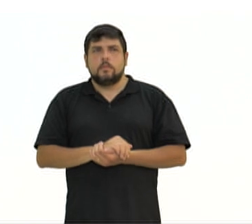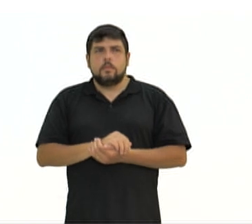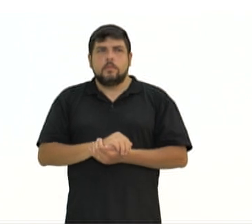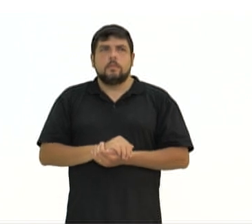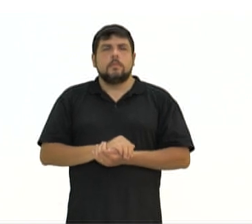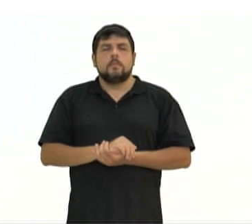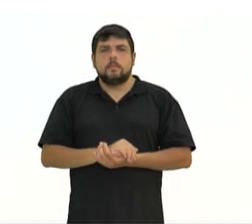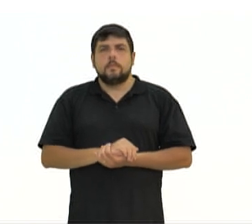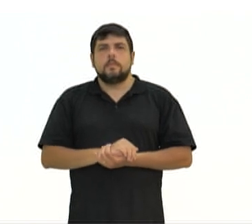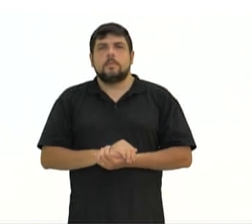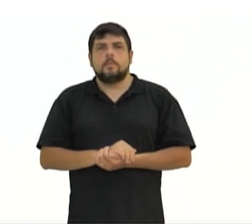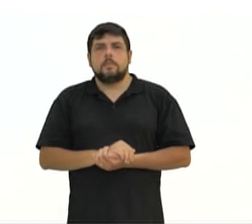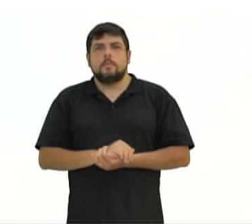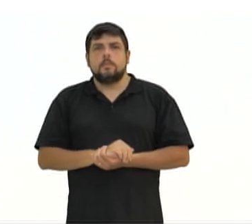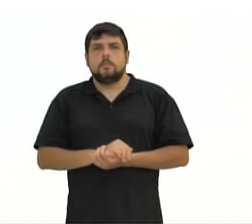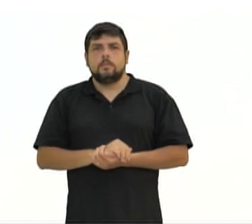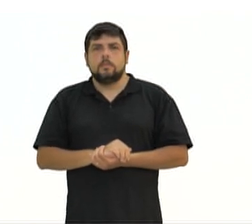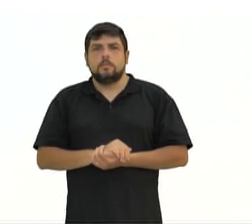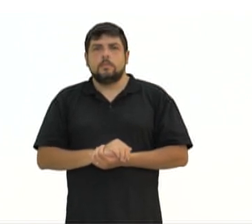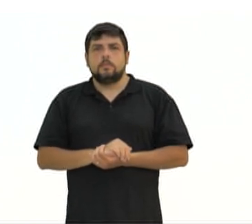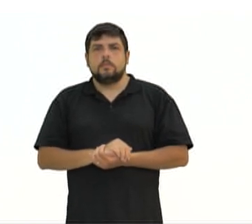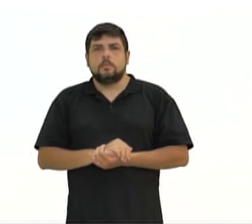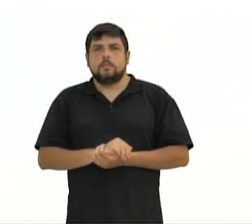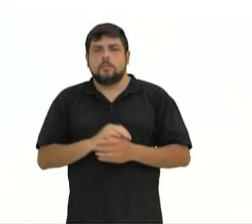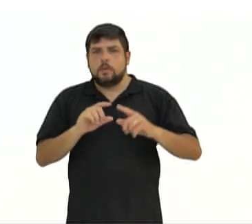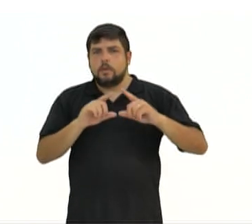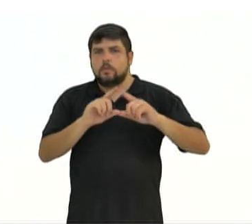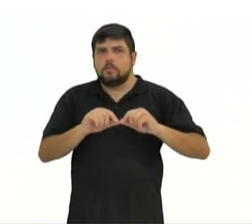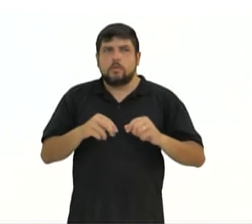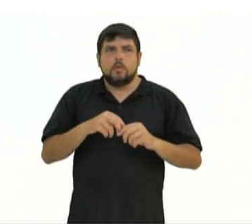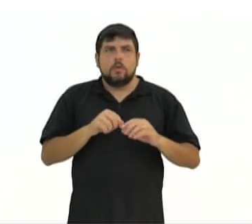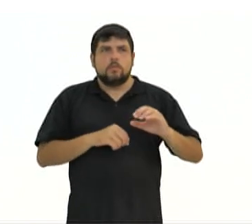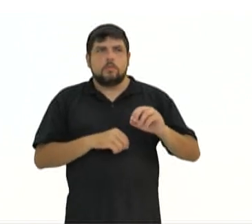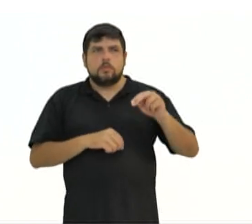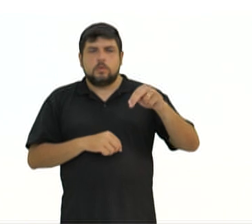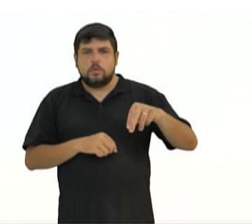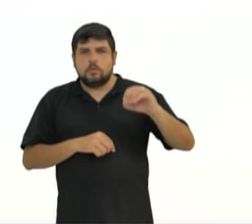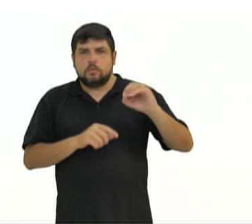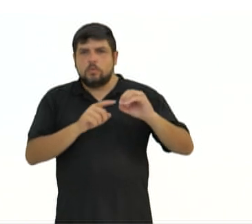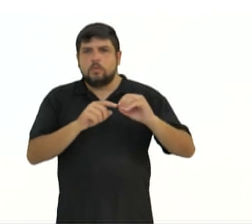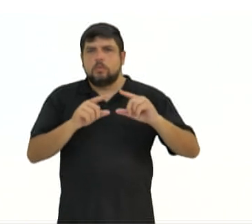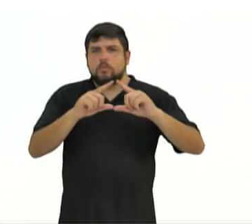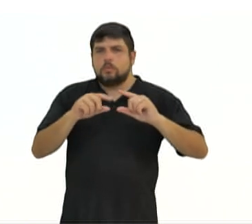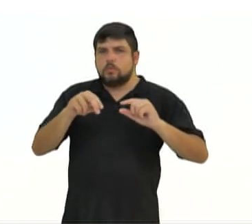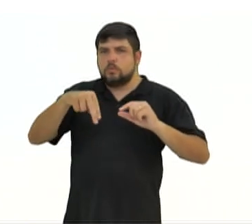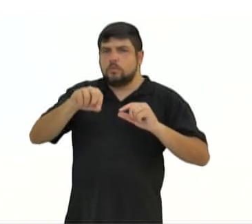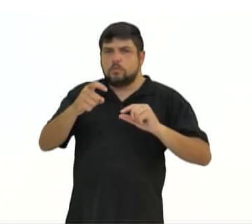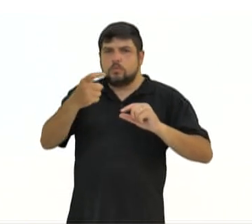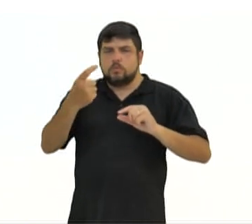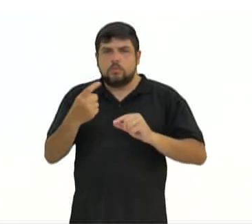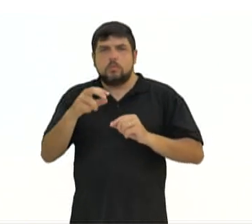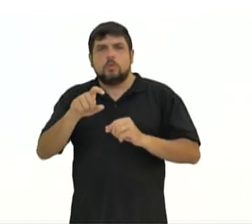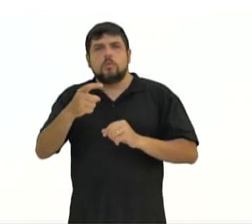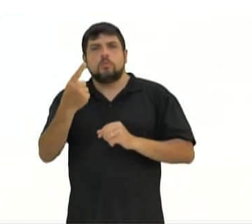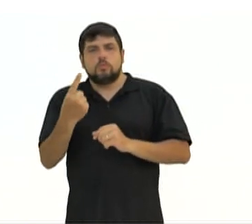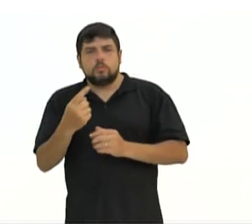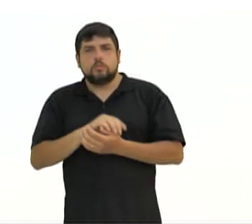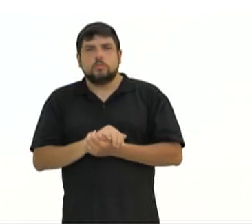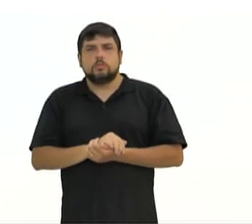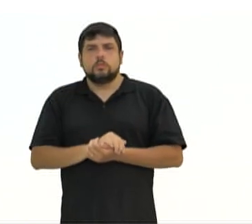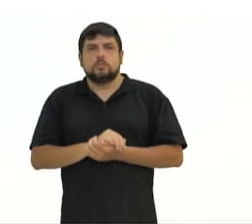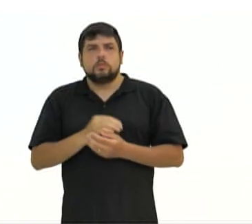menos 4, teve 1 ali de delta NOx, um elétron que está circulando ali. E para o CuNO3, 2, a gente